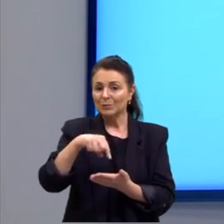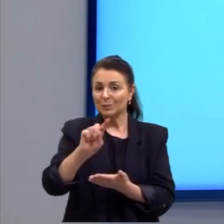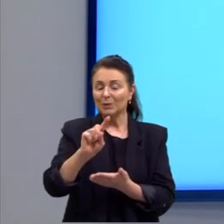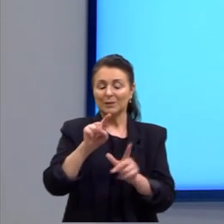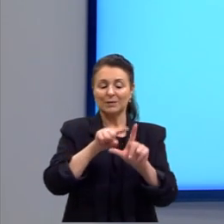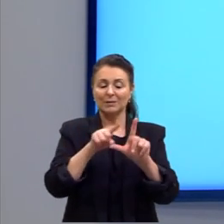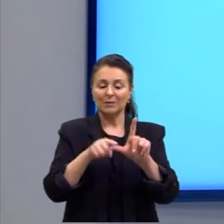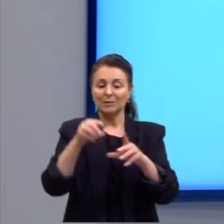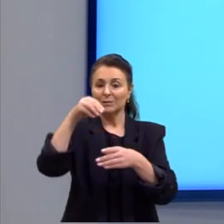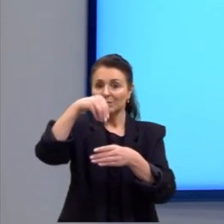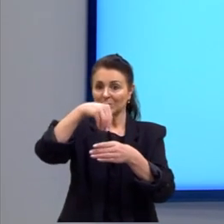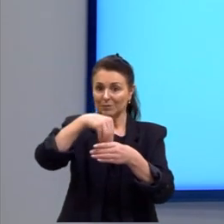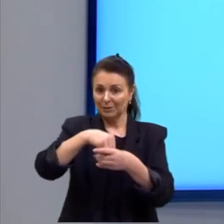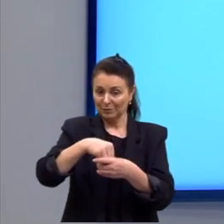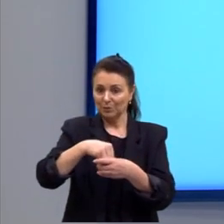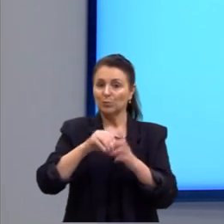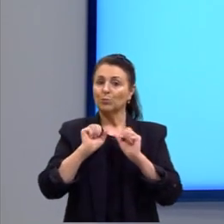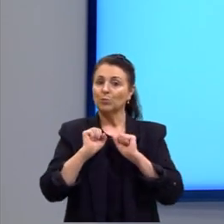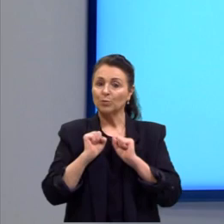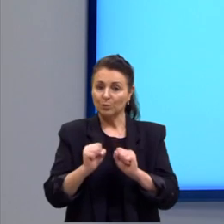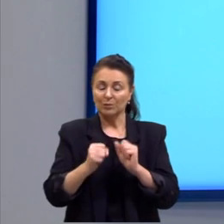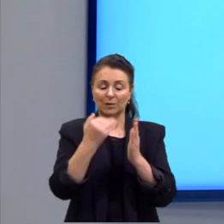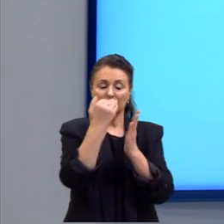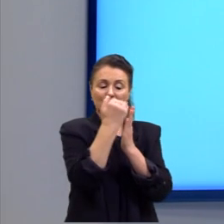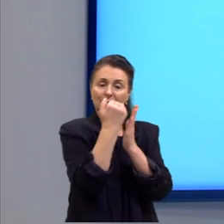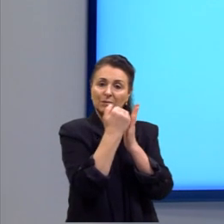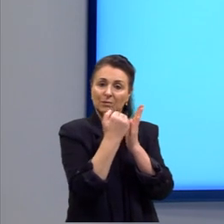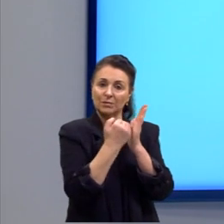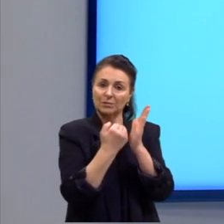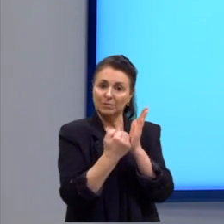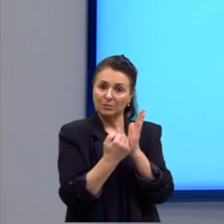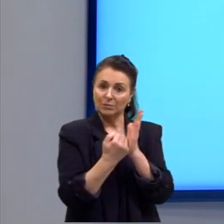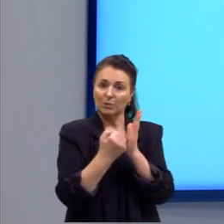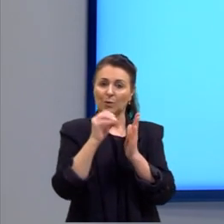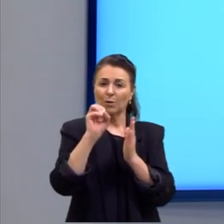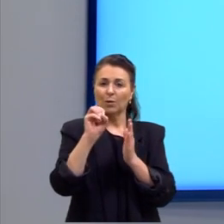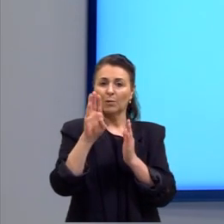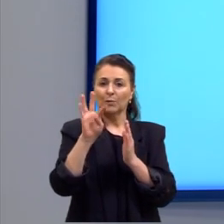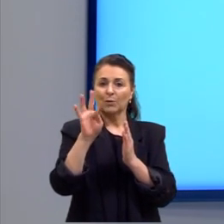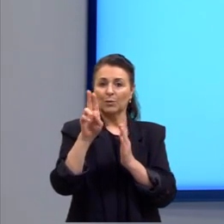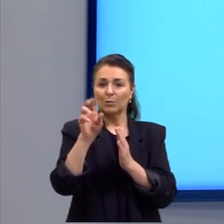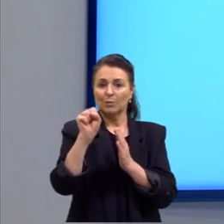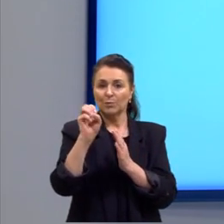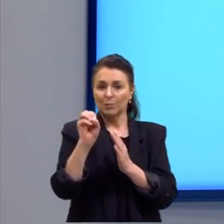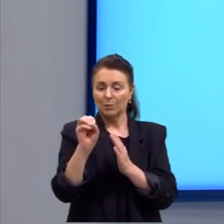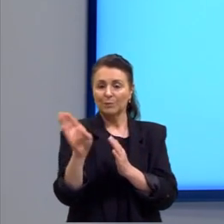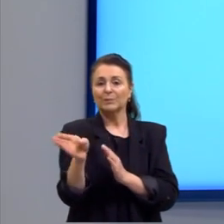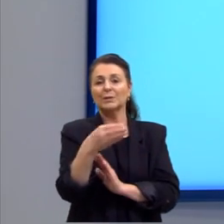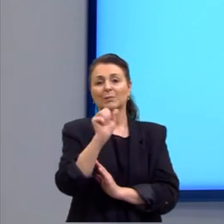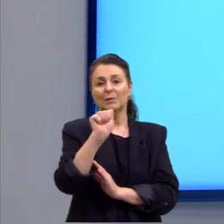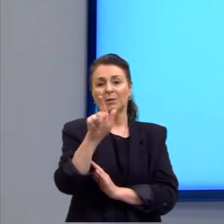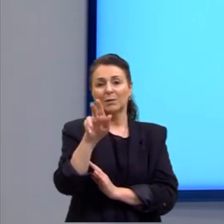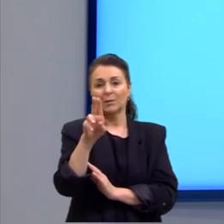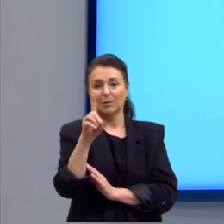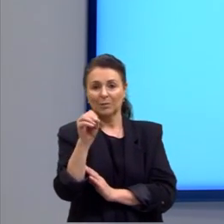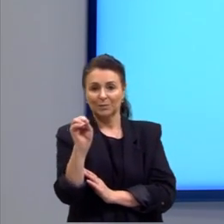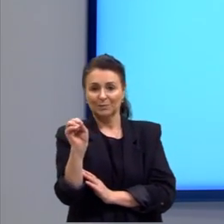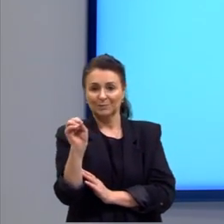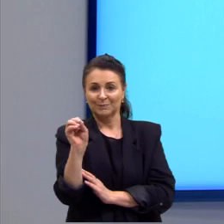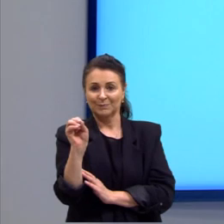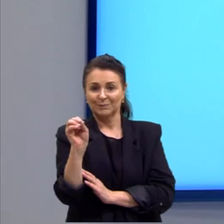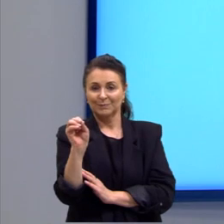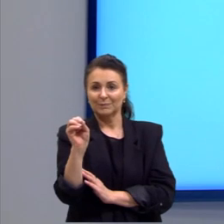dois ângulos internos que podem ser classificados ele como obtuso e agudo Ah